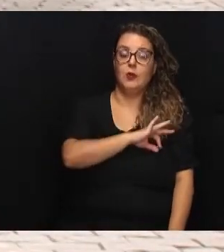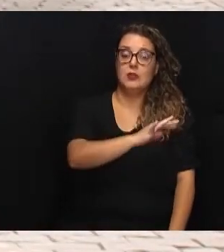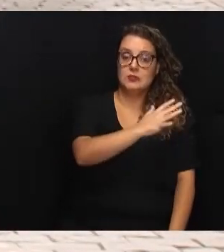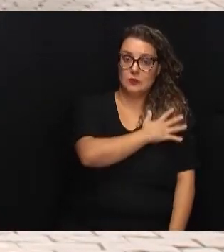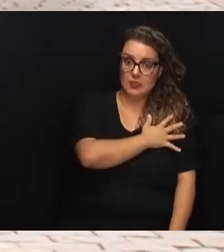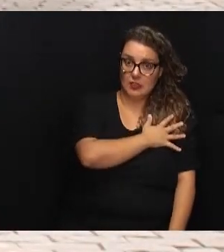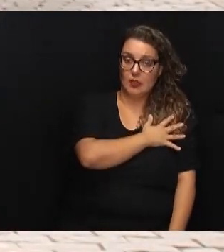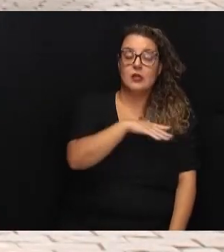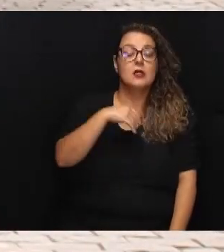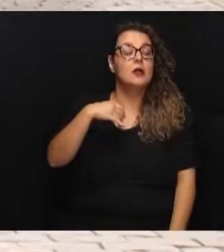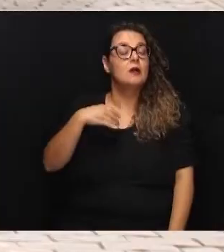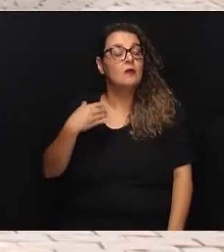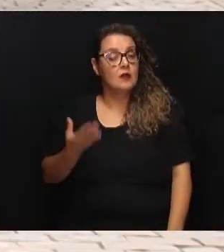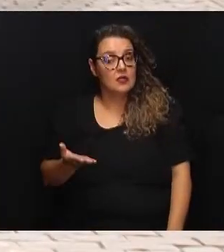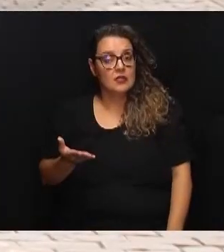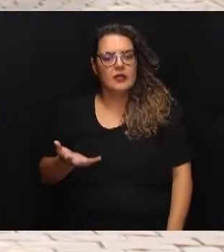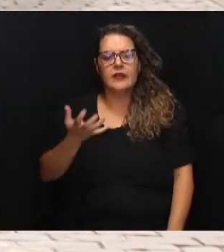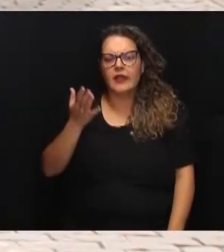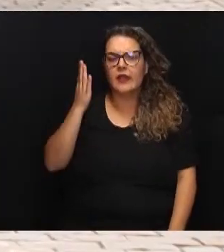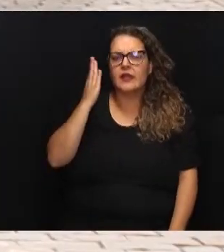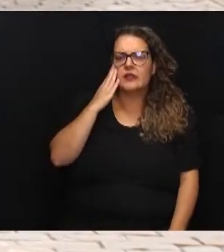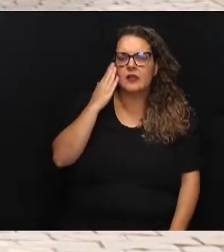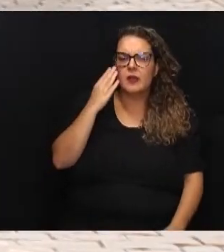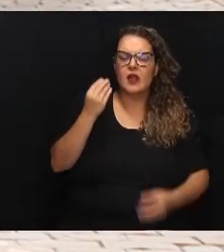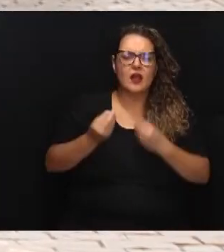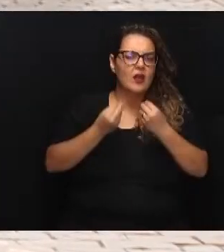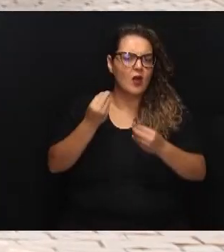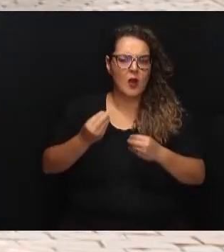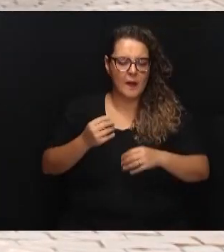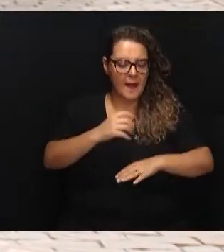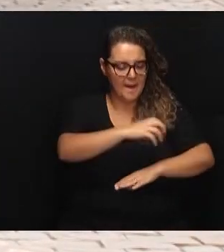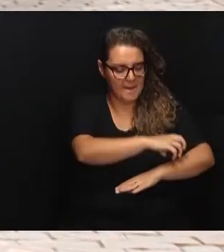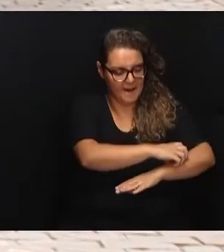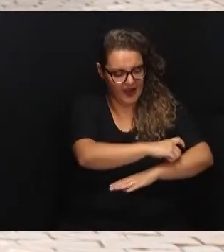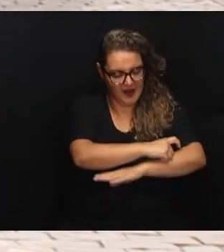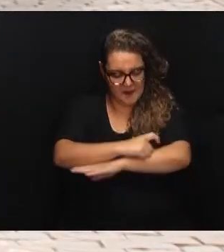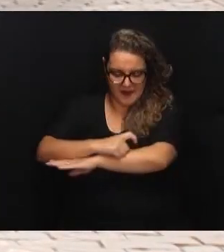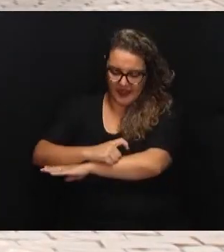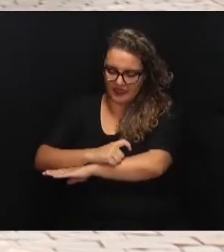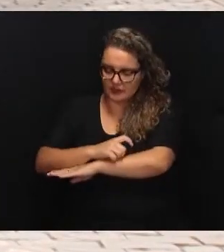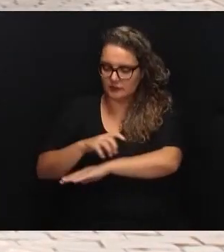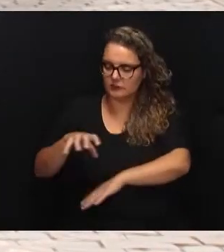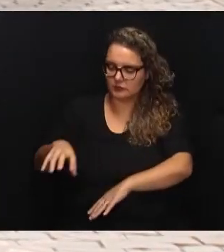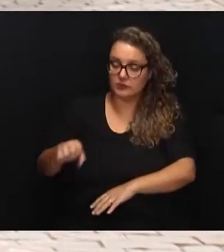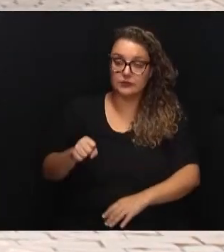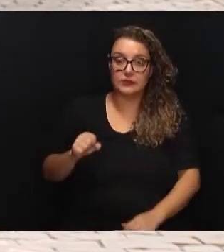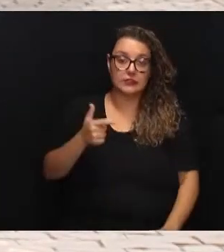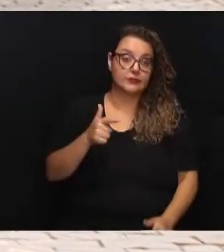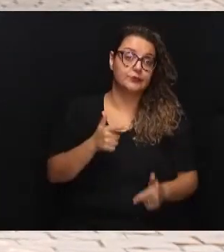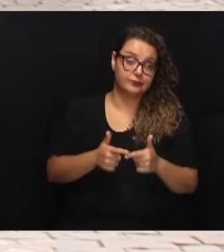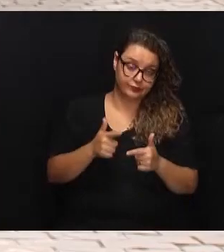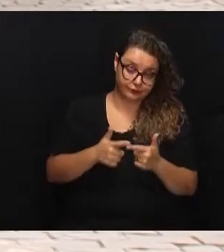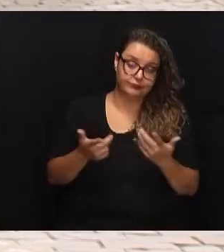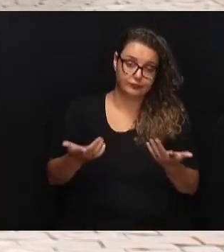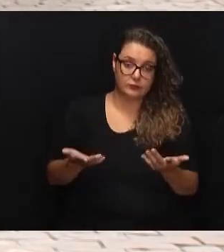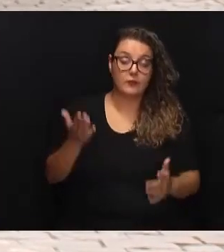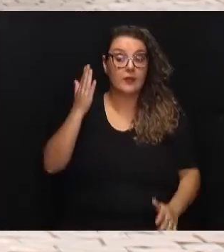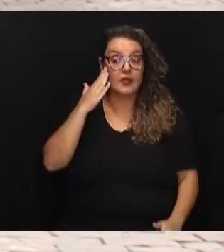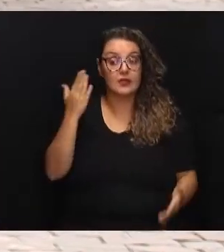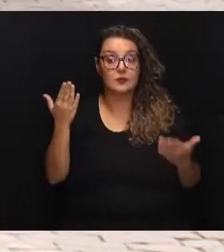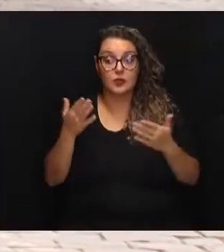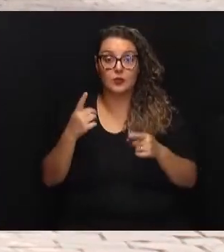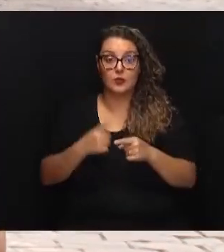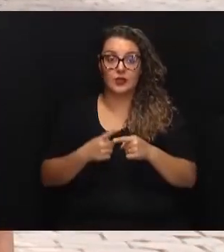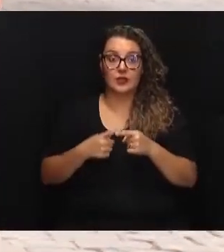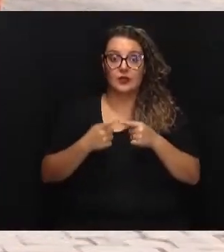ou Polícia Militar. Para você que quer saber como fazer essa retirada do seu automóvel sem dor de cabeça, vai